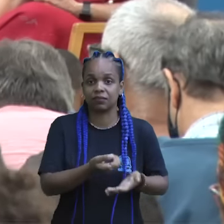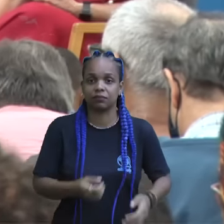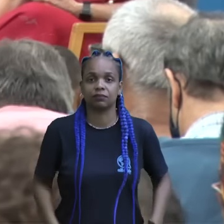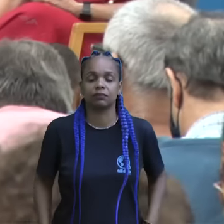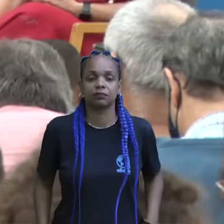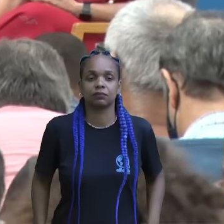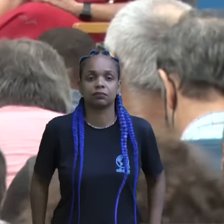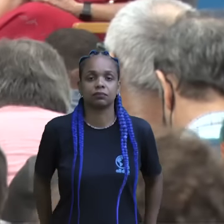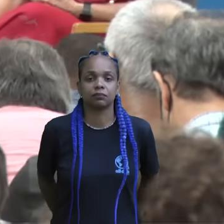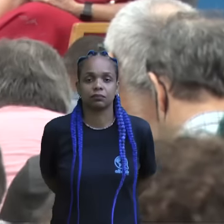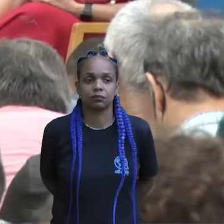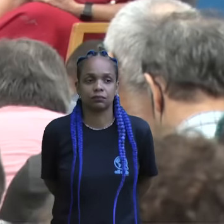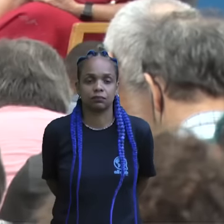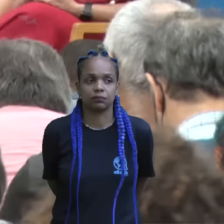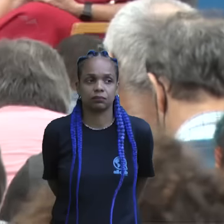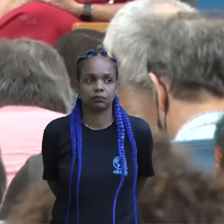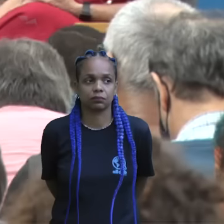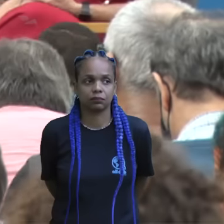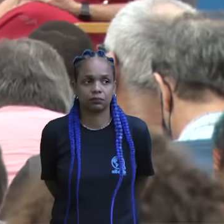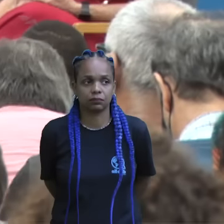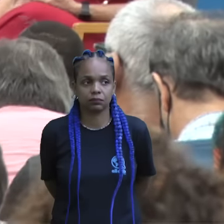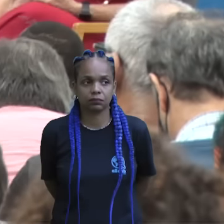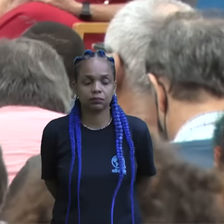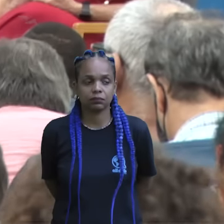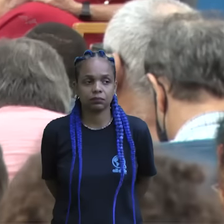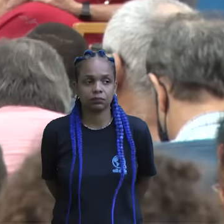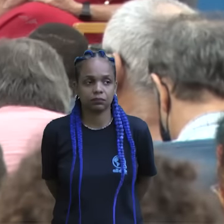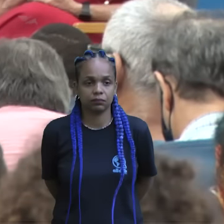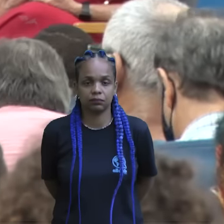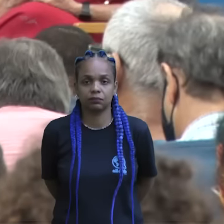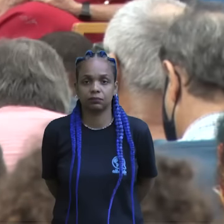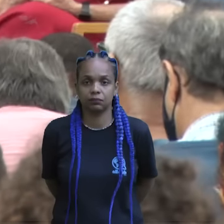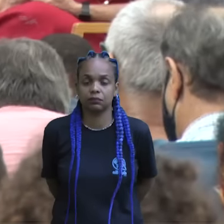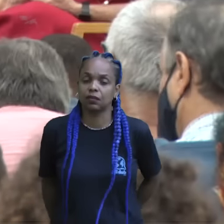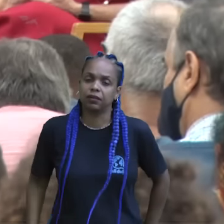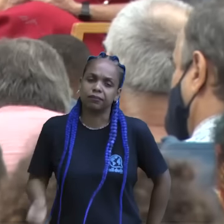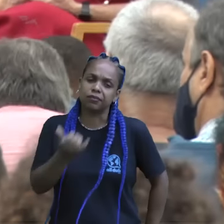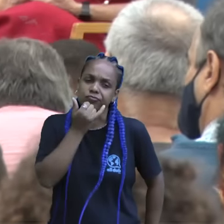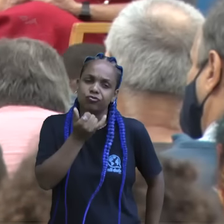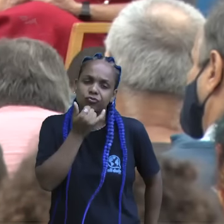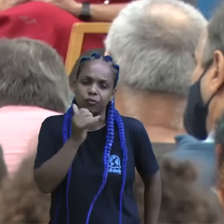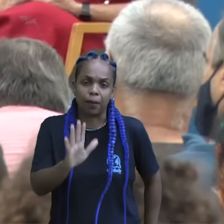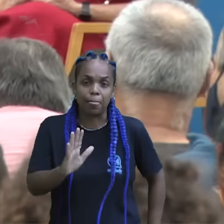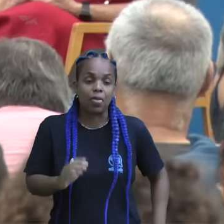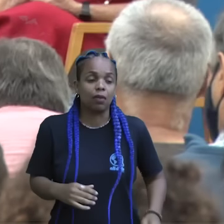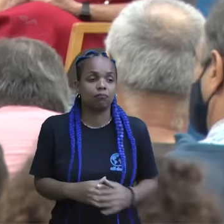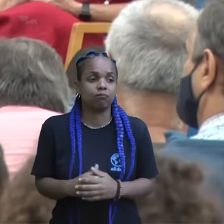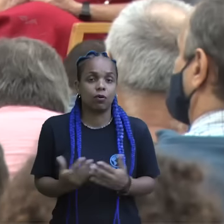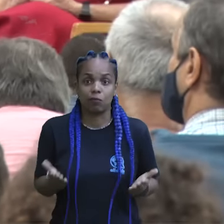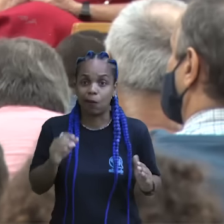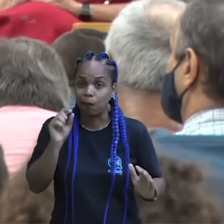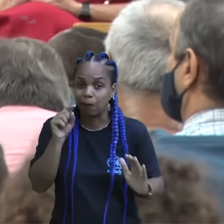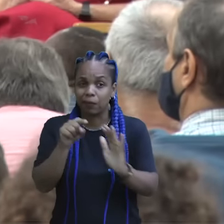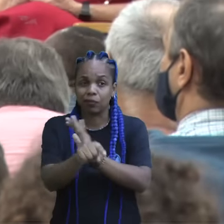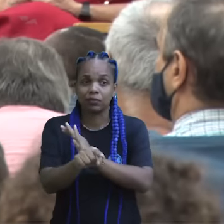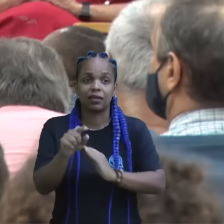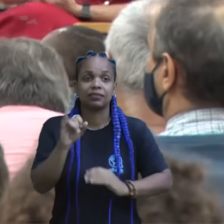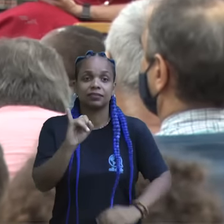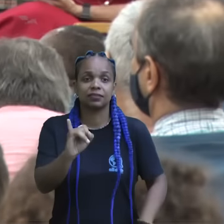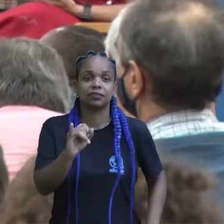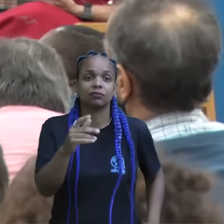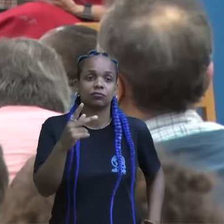que, vamos. Na verdade, o que eu ia perguntar era se a sua eleição para a ABL, em alguma medida, ajudaria a redimir o